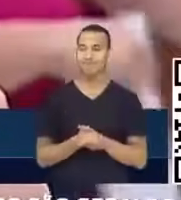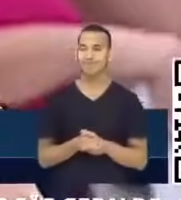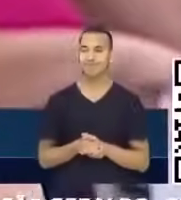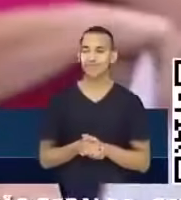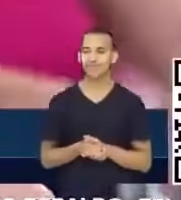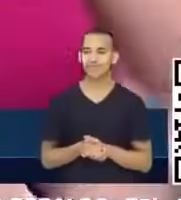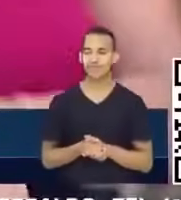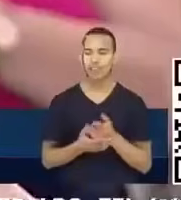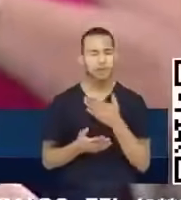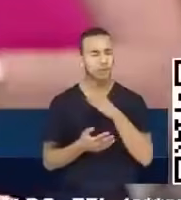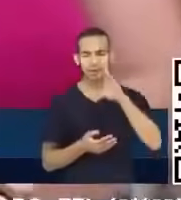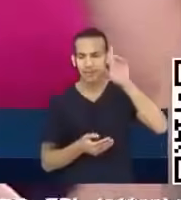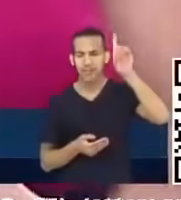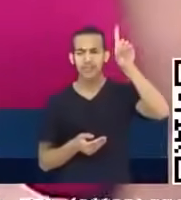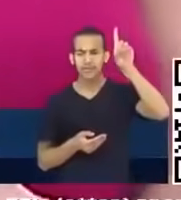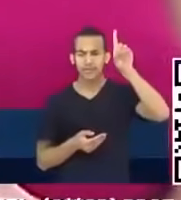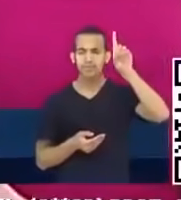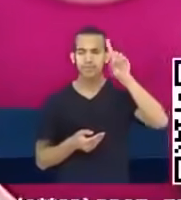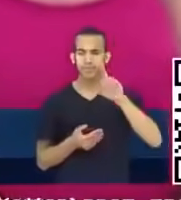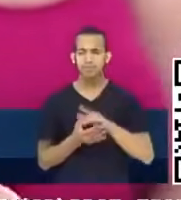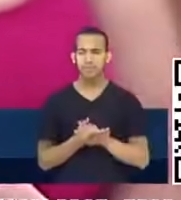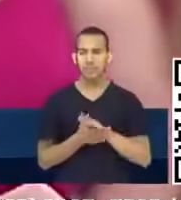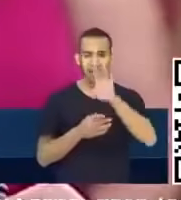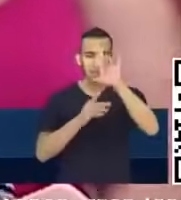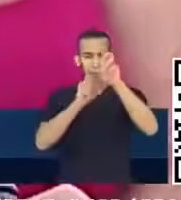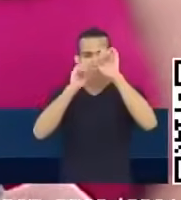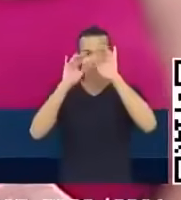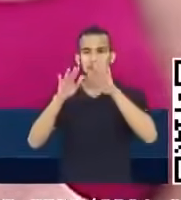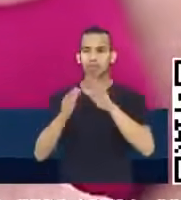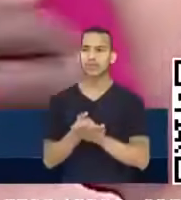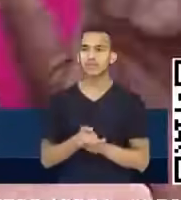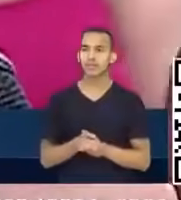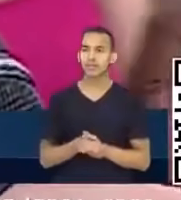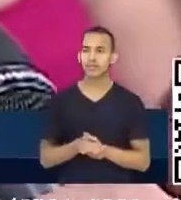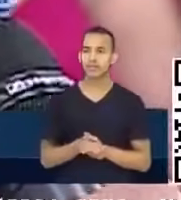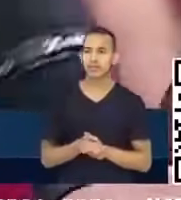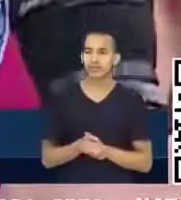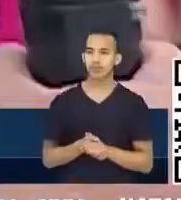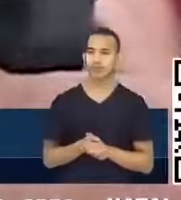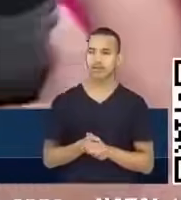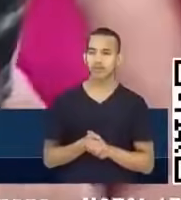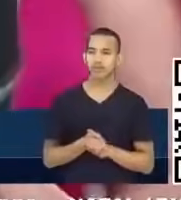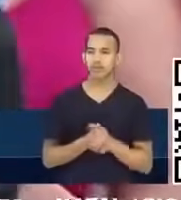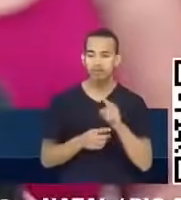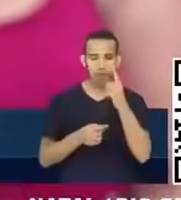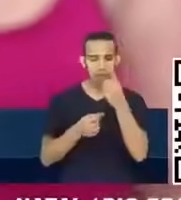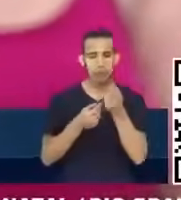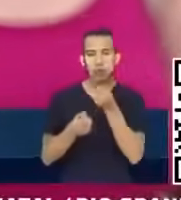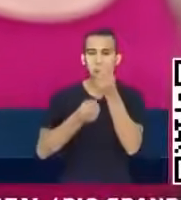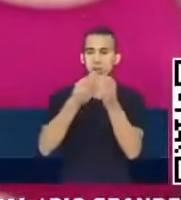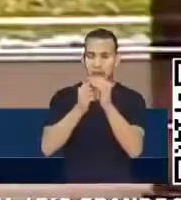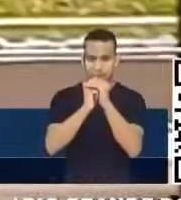o pai Deus abençoe a senhora para sua conta tá Amém presta atenção aqui